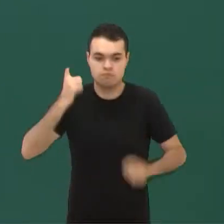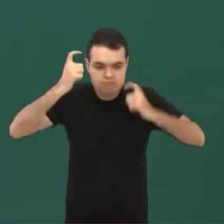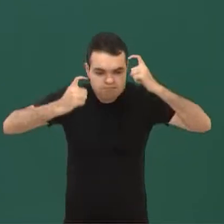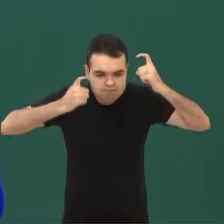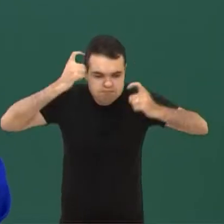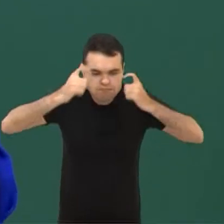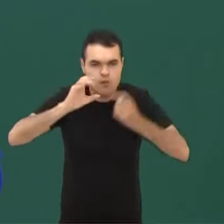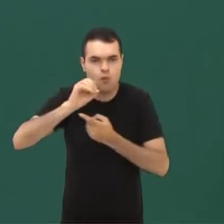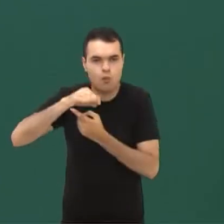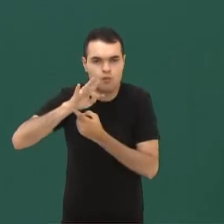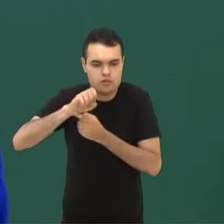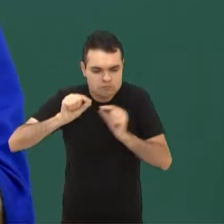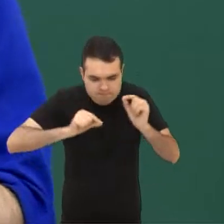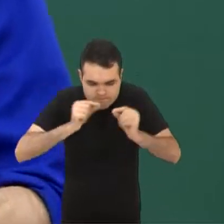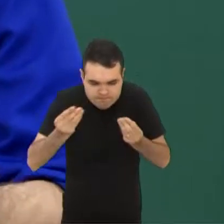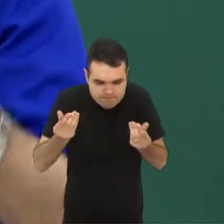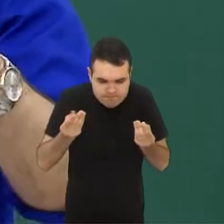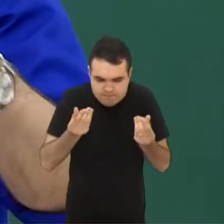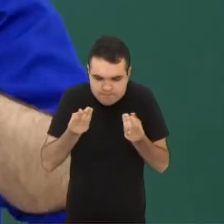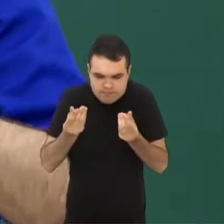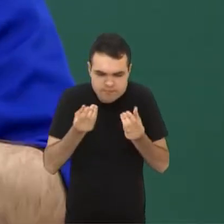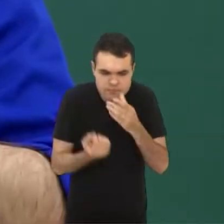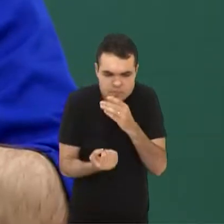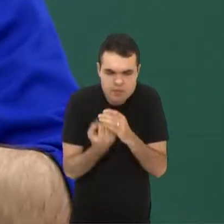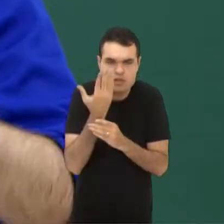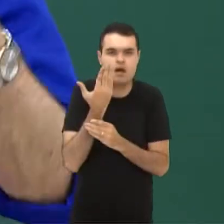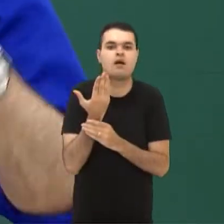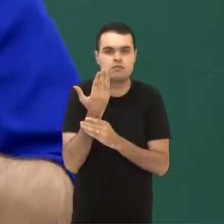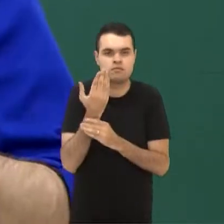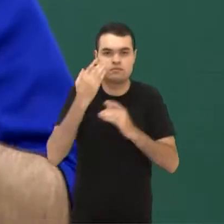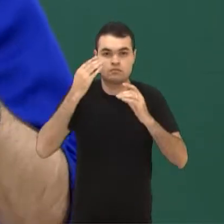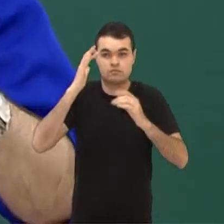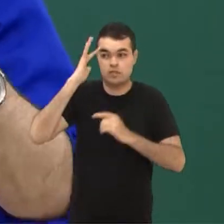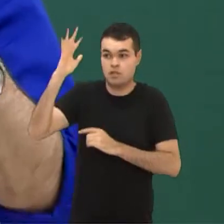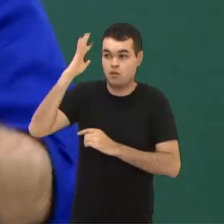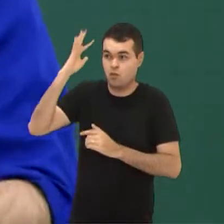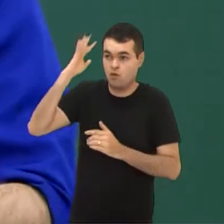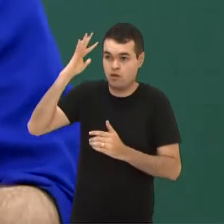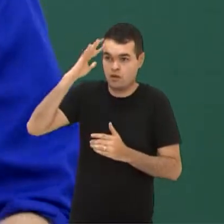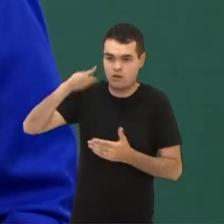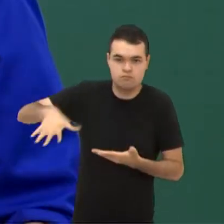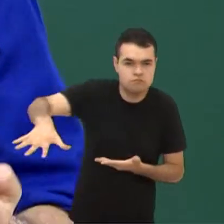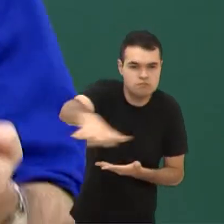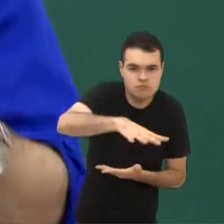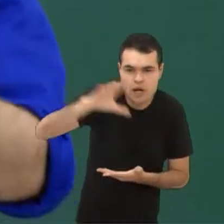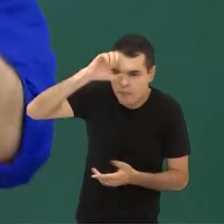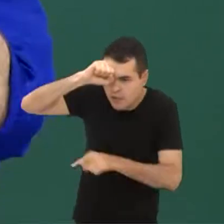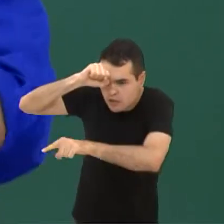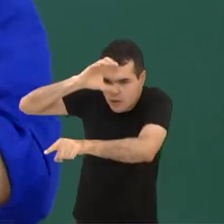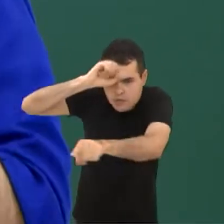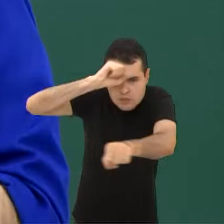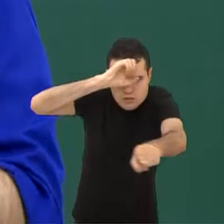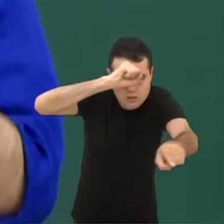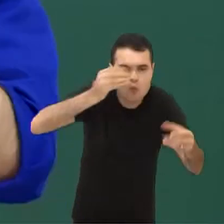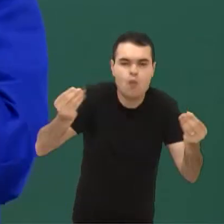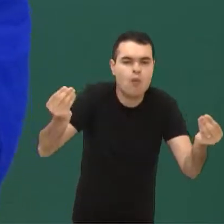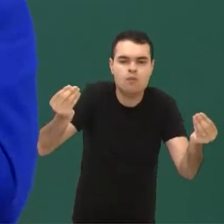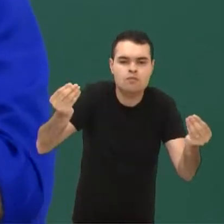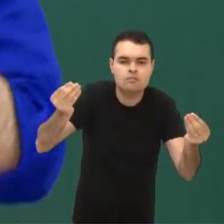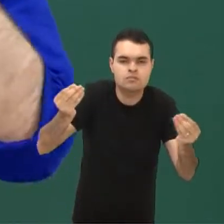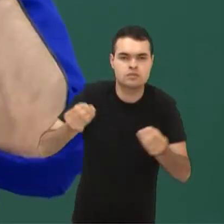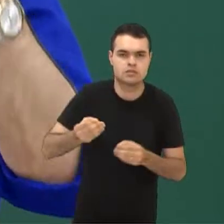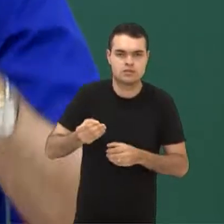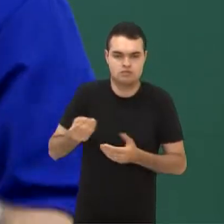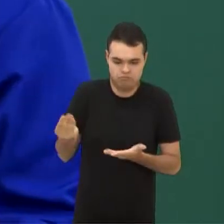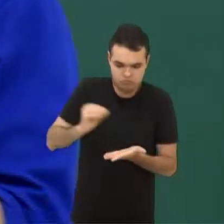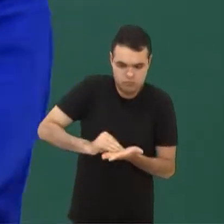Auguste Comte era desenvolver uma teoria que justificava a forma como nós aprendemos. Por isso que nós estamos estudando sobre